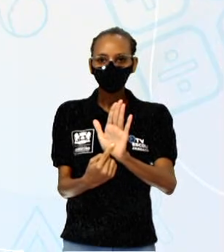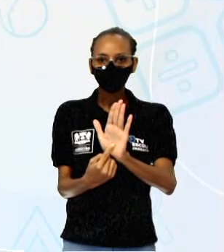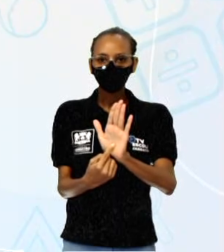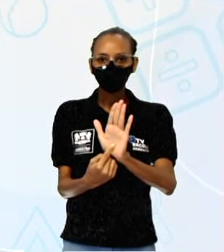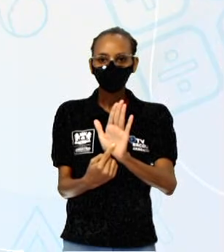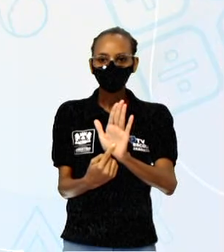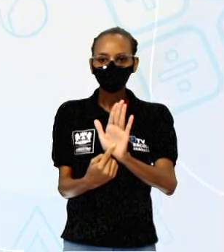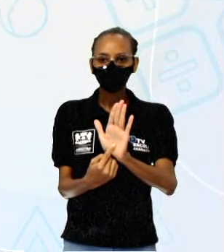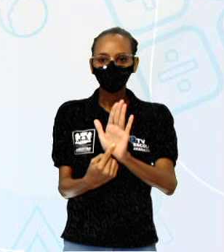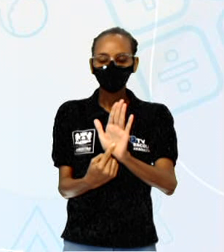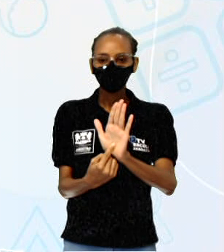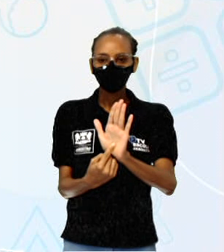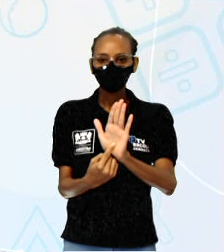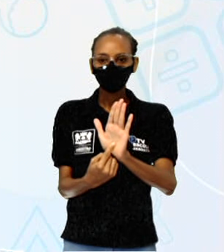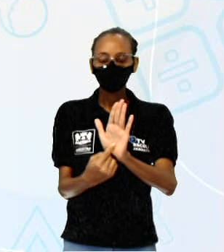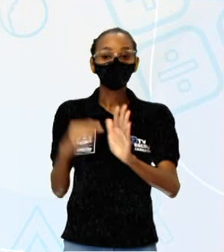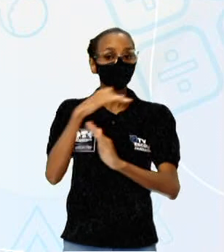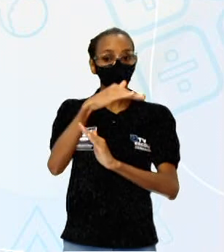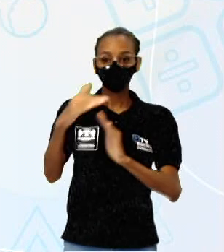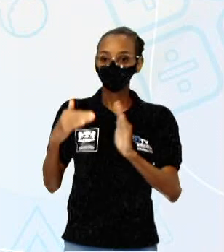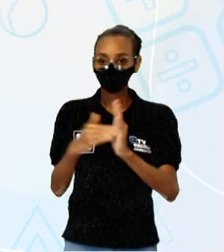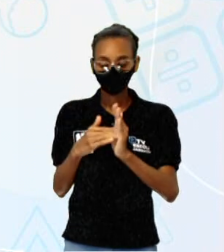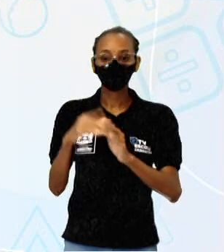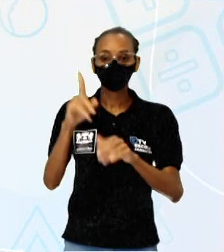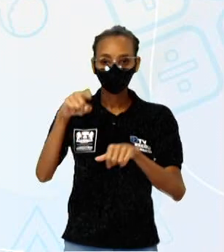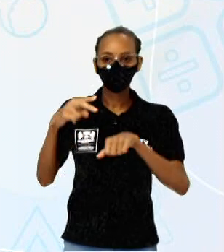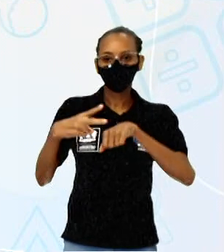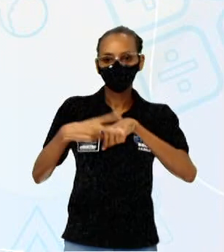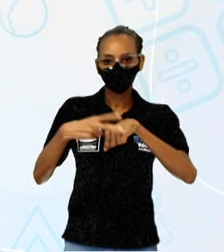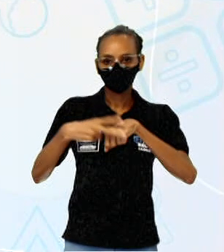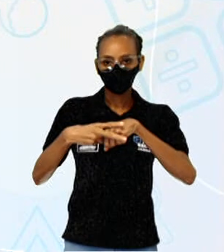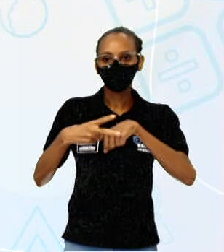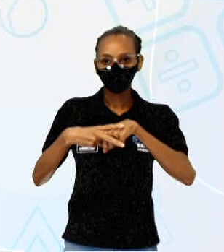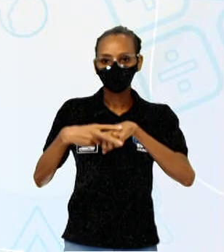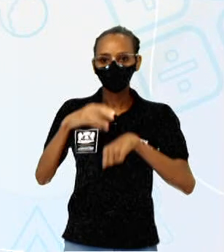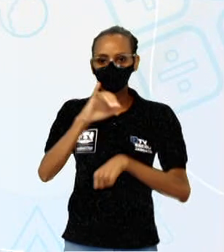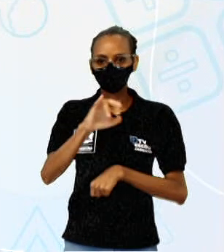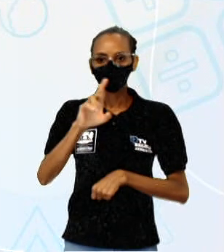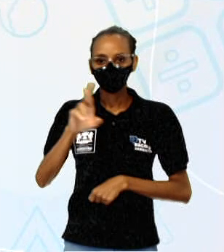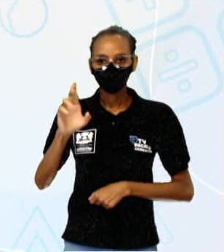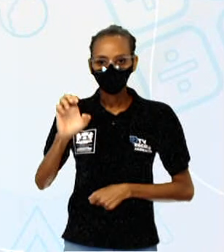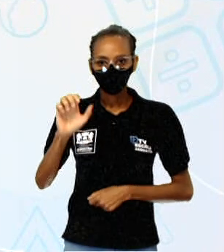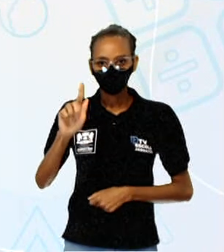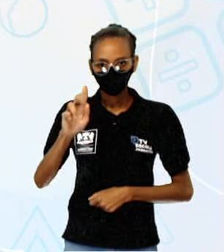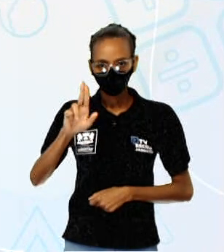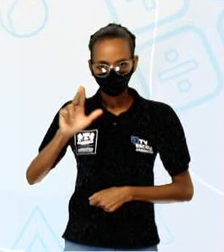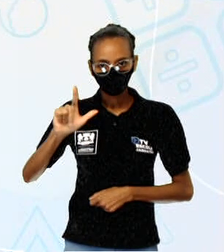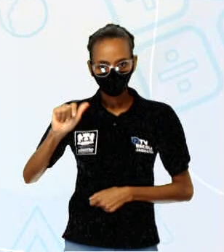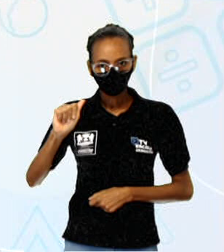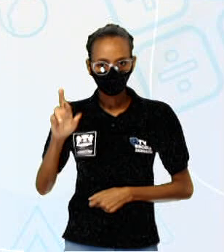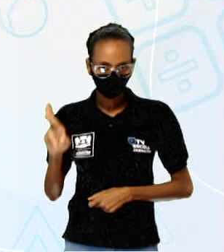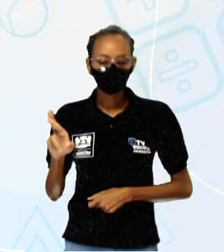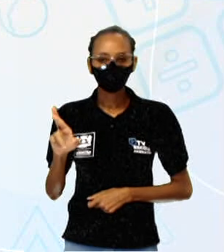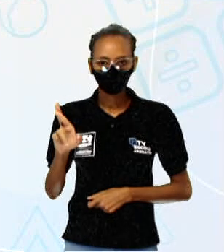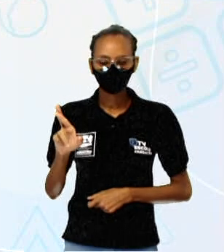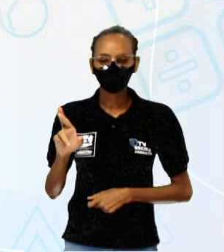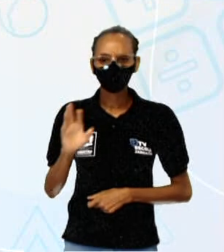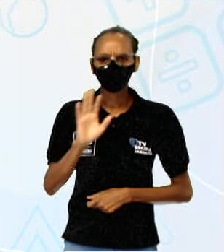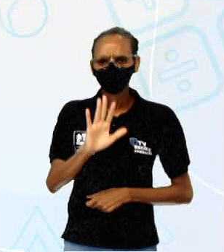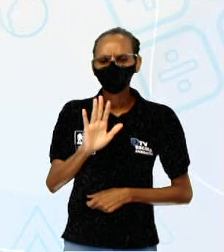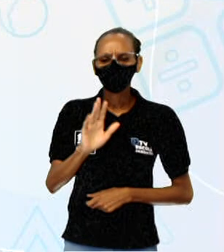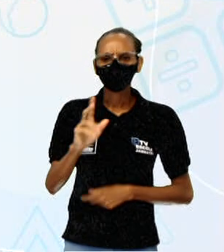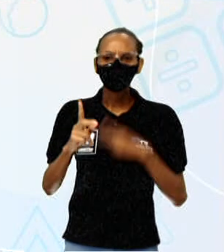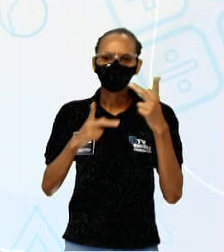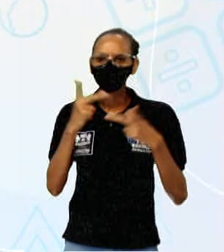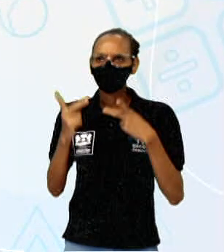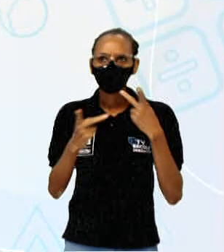showed. Todos são verbos irregulares do Simple Past, certo? Usamos o Simple Past para falar sobre coisas que